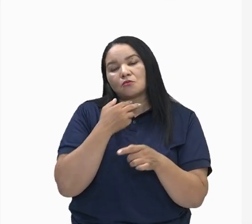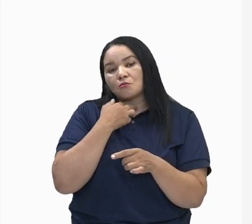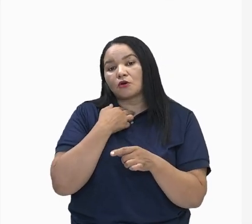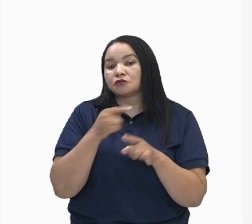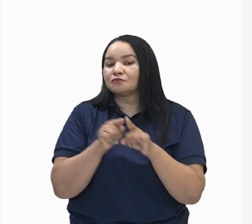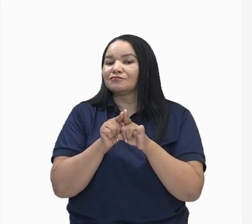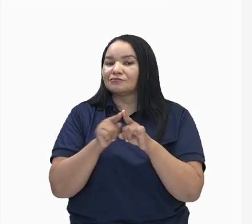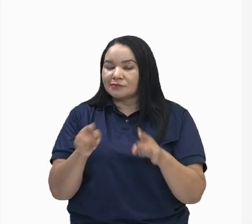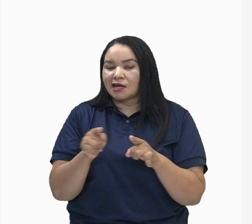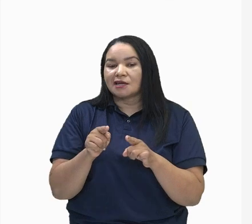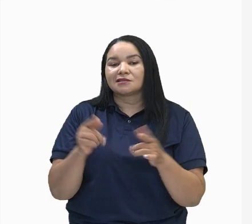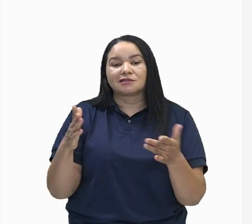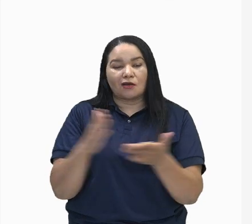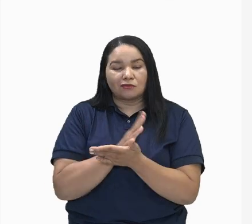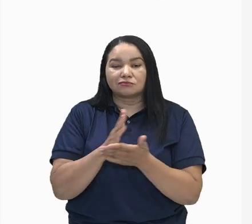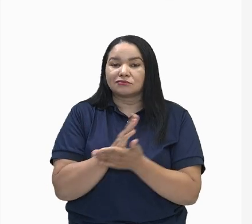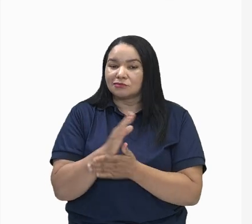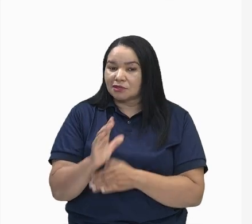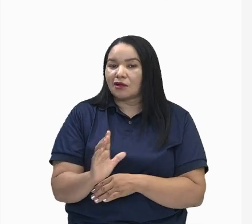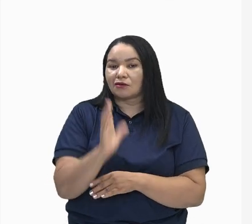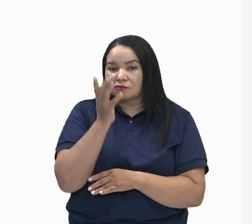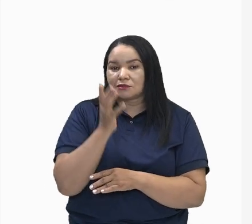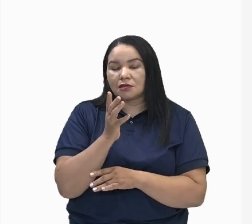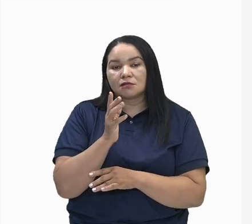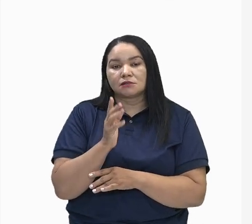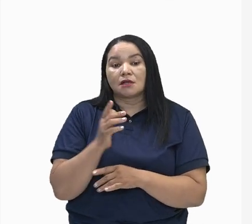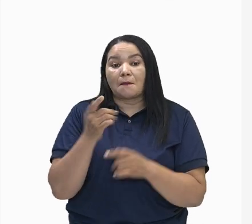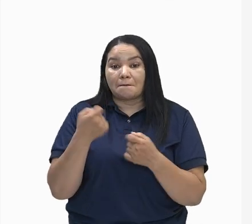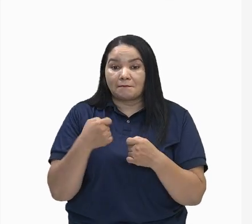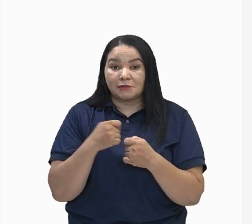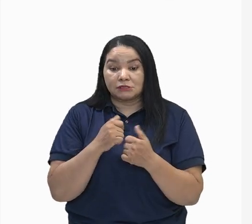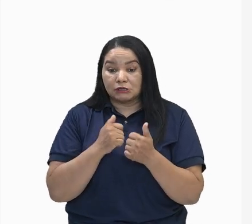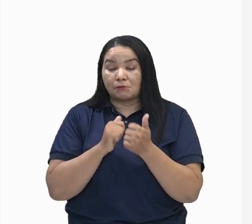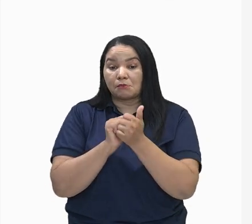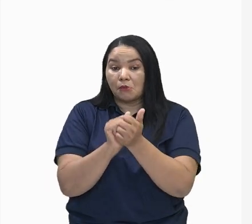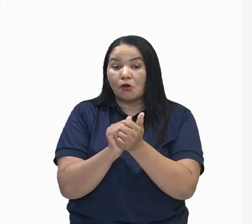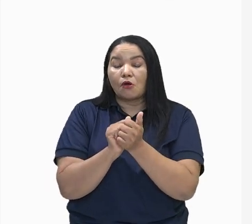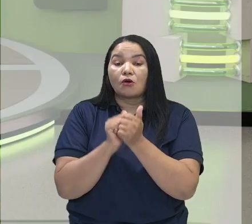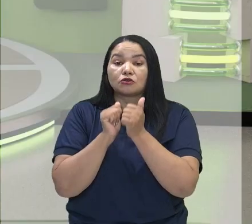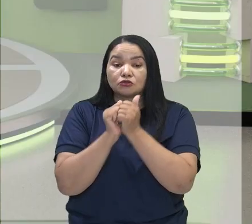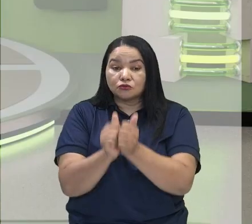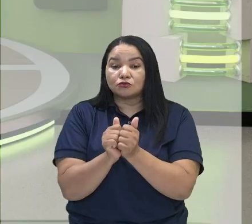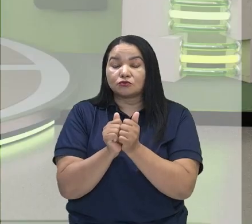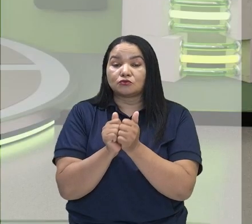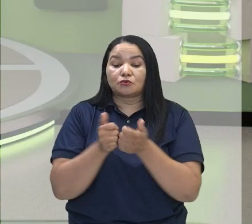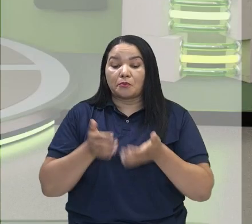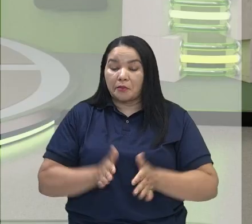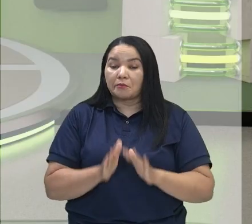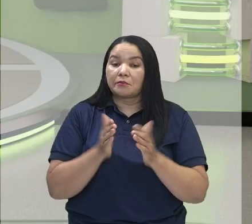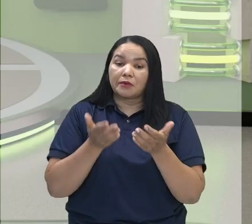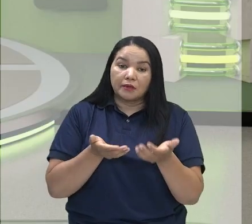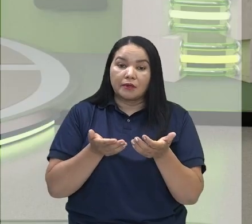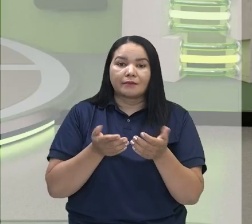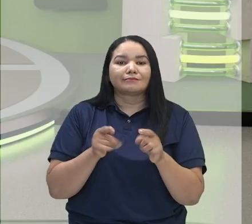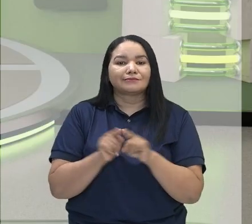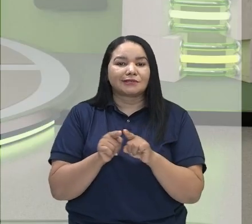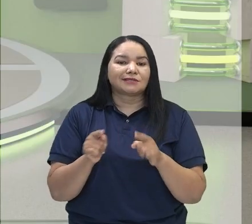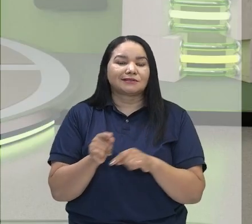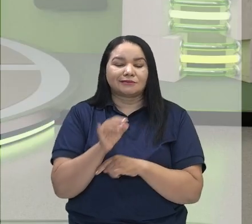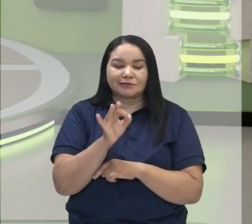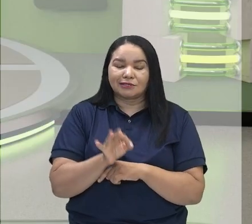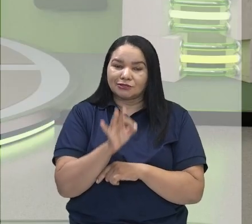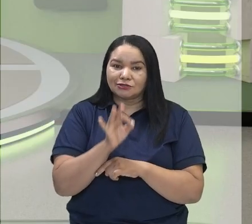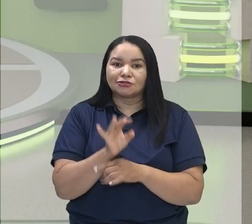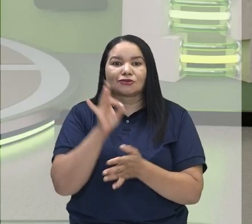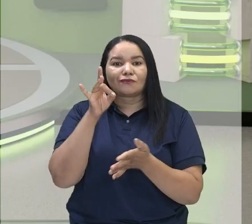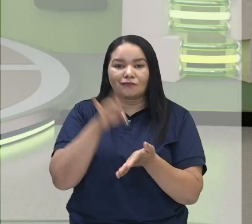né? Ele deveria ali apoiar a mãe, né, apoiar o bebê que vai nascer, mas é uma estatística, né, real, que mostra